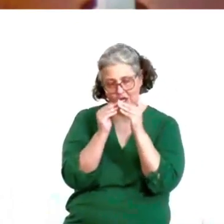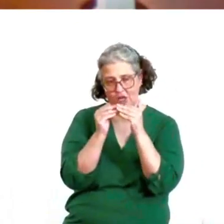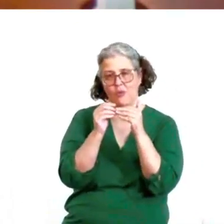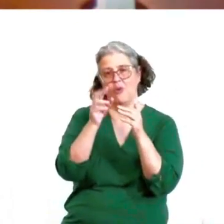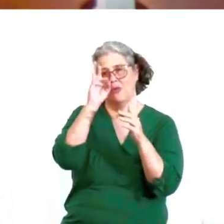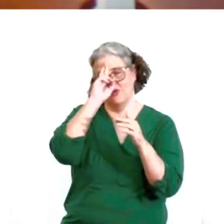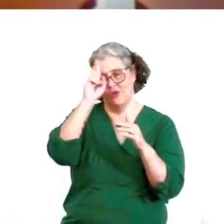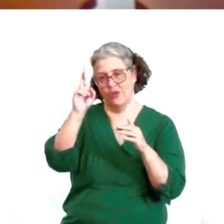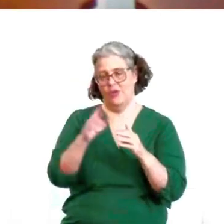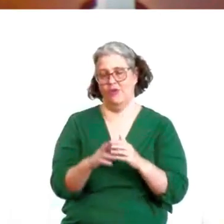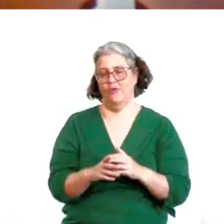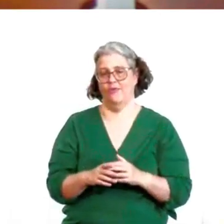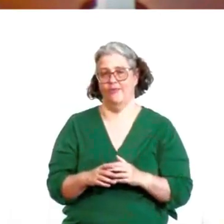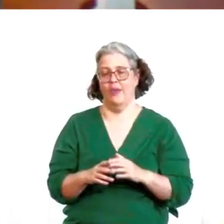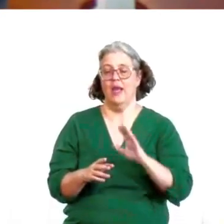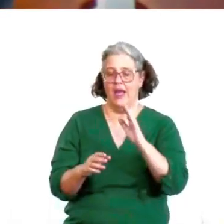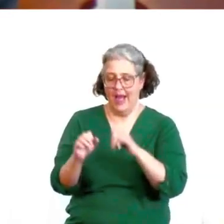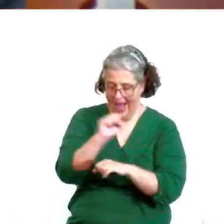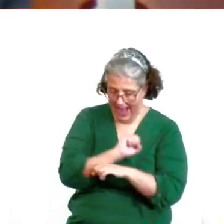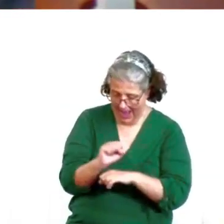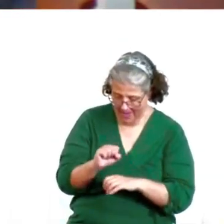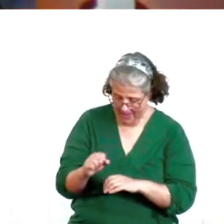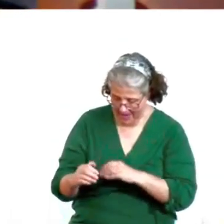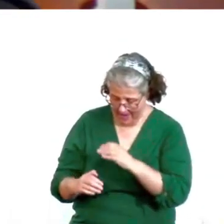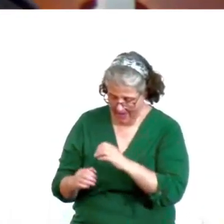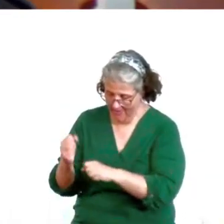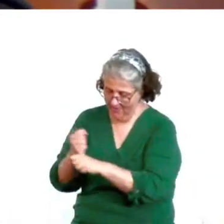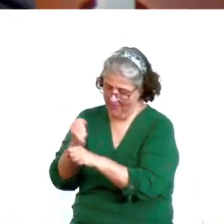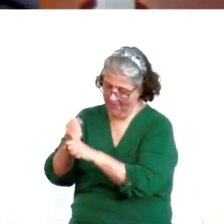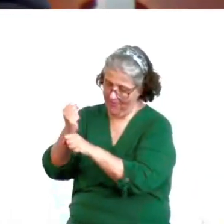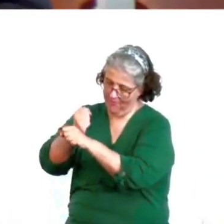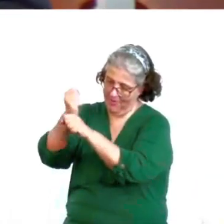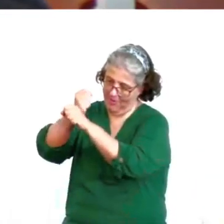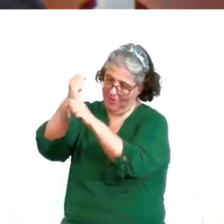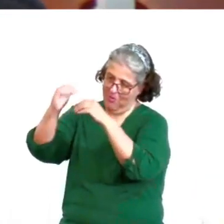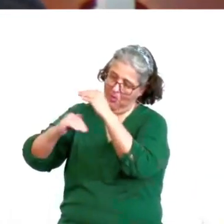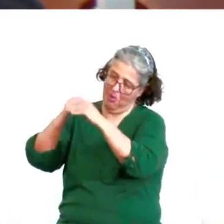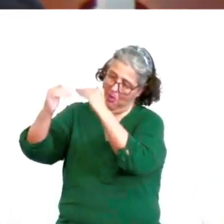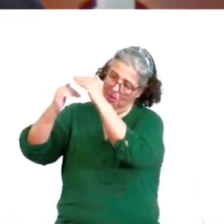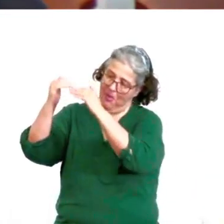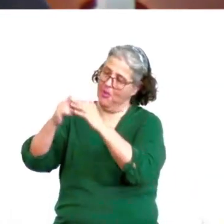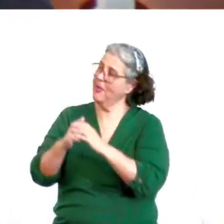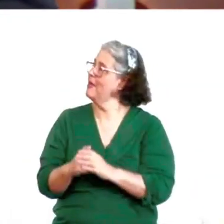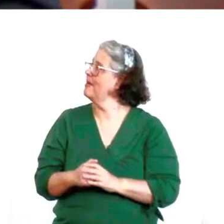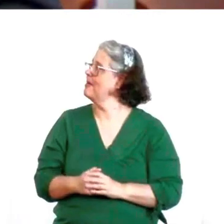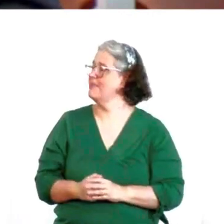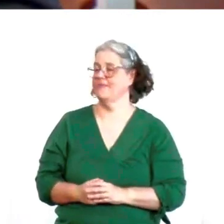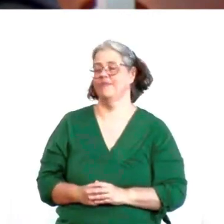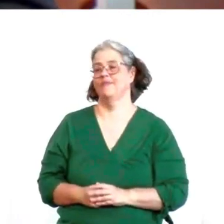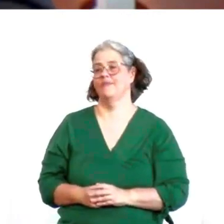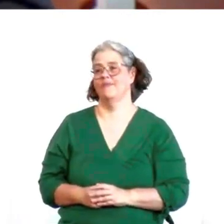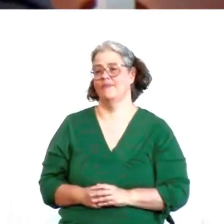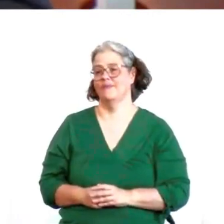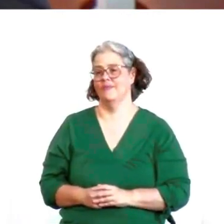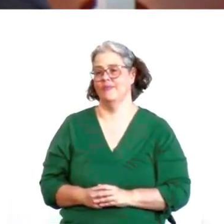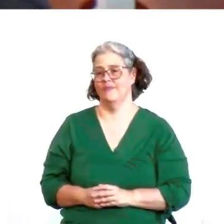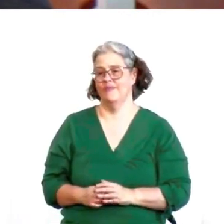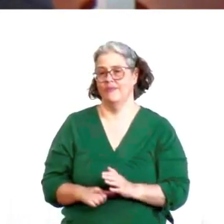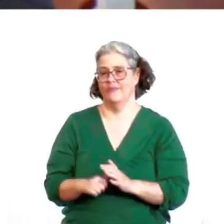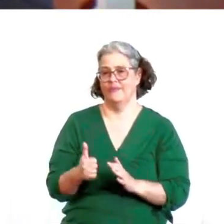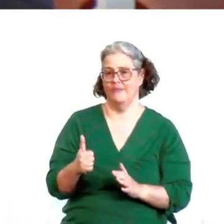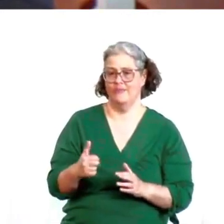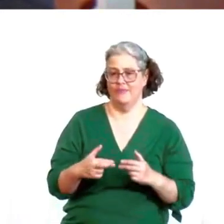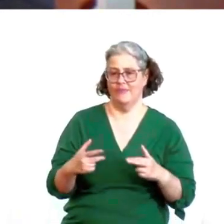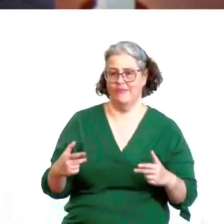Abraão construía com regularidade altares a Deus? Duas razões. A primeira,